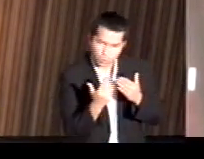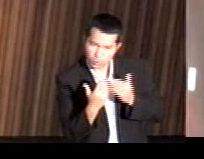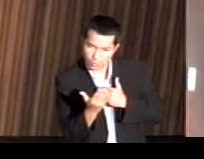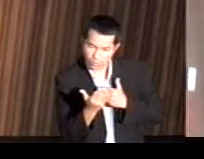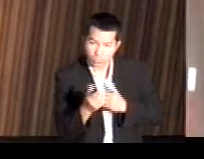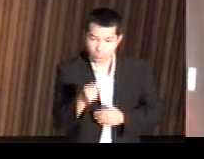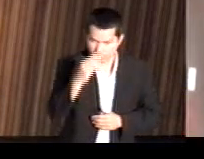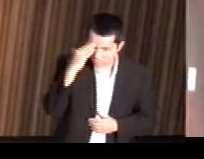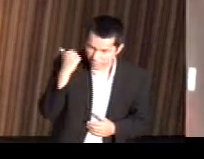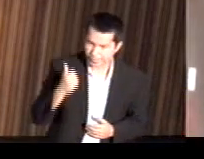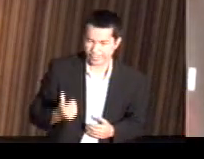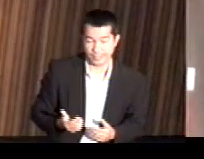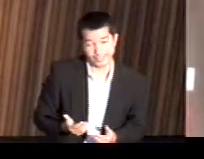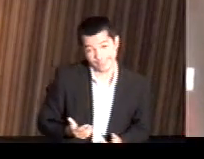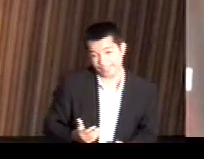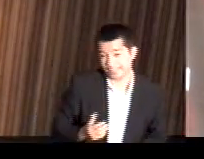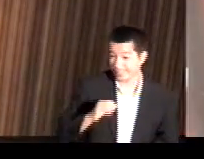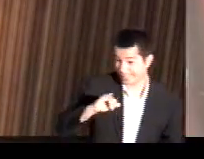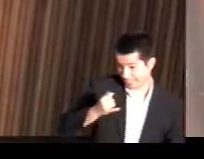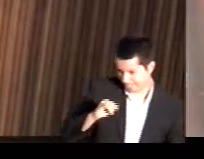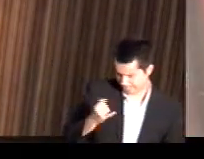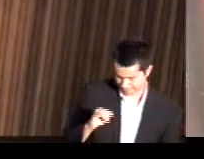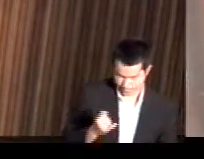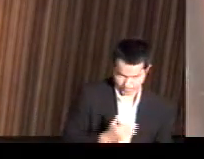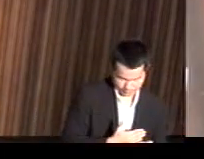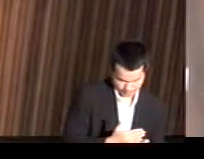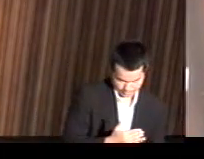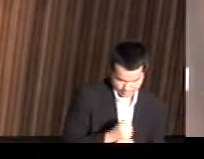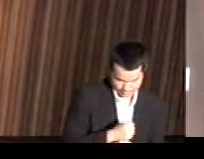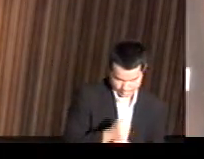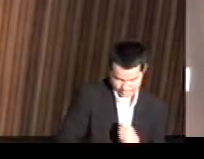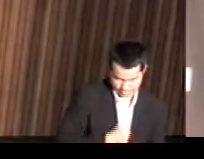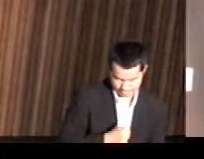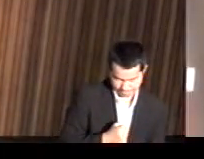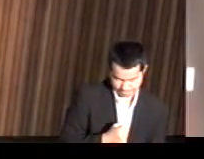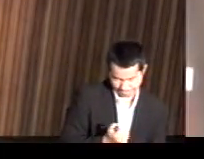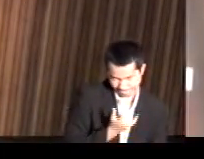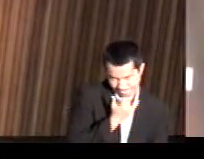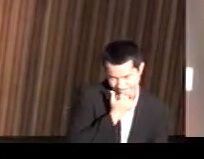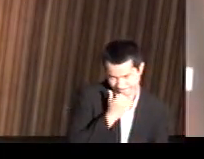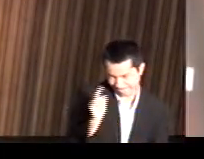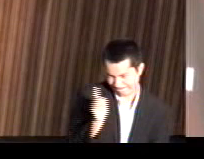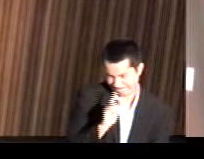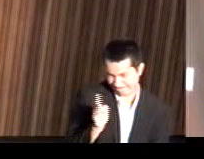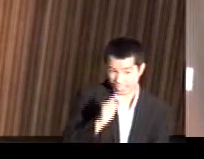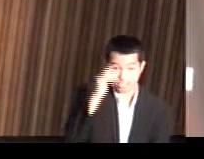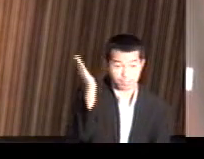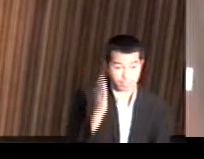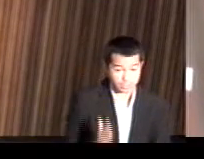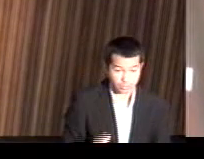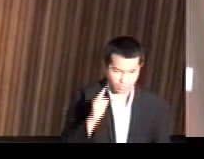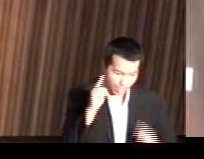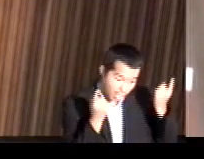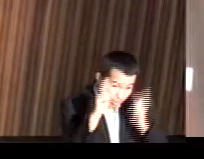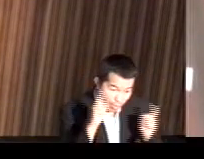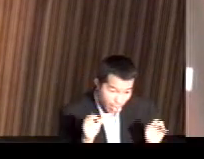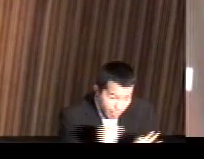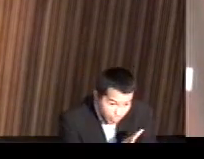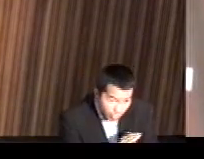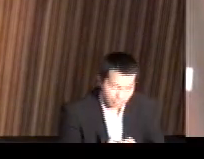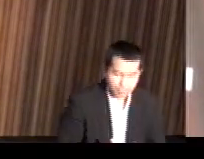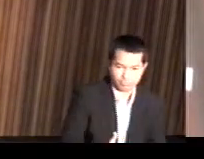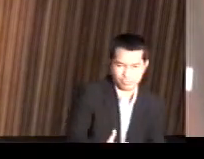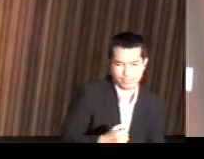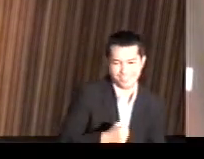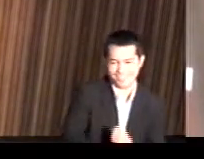em janeiro, mas vamos falar a verdade, né? No Brasil, tudo começa depois do carnaval, não tem jeito. Então, eu queria ter esse encontro com